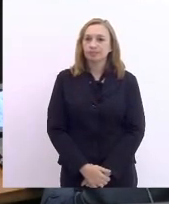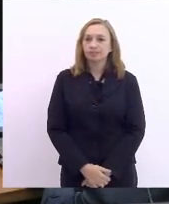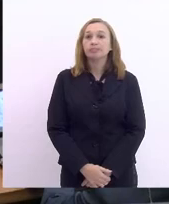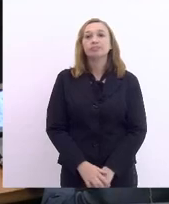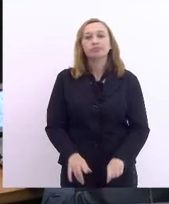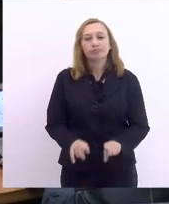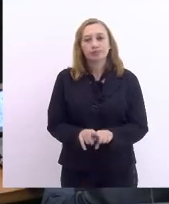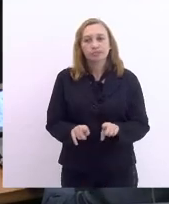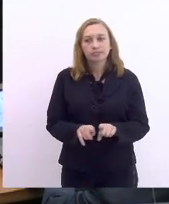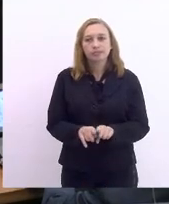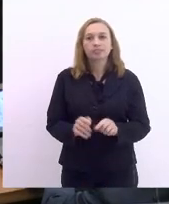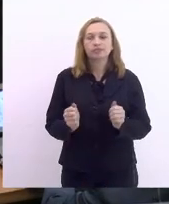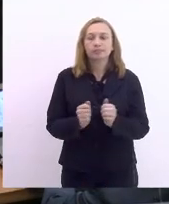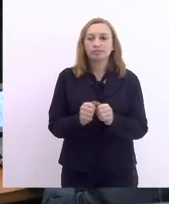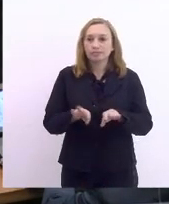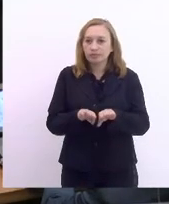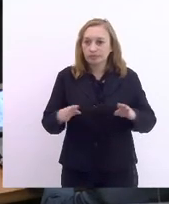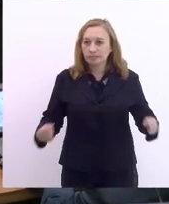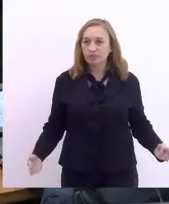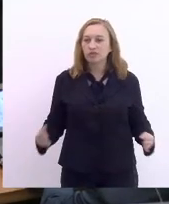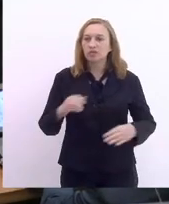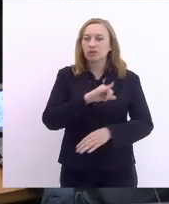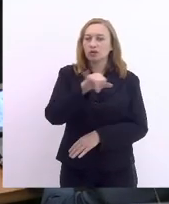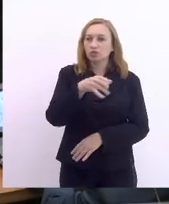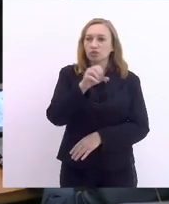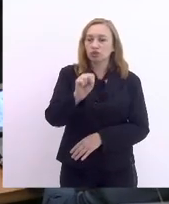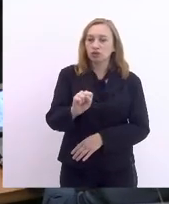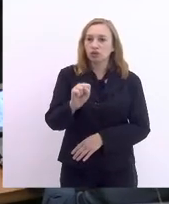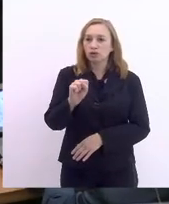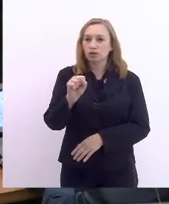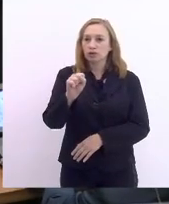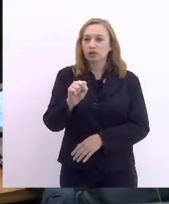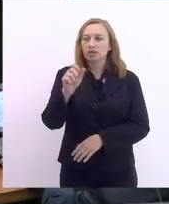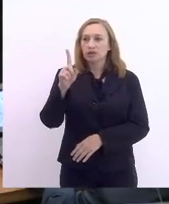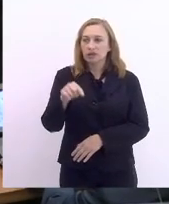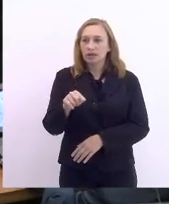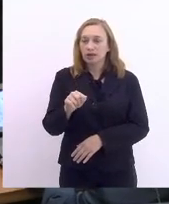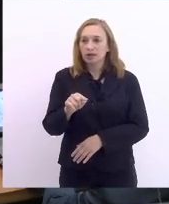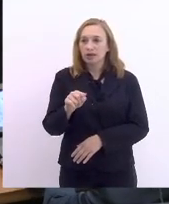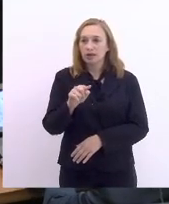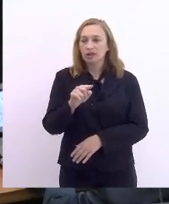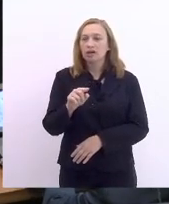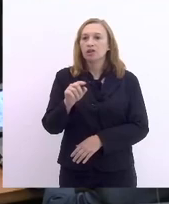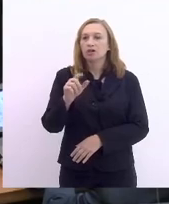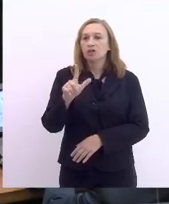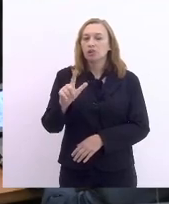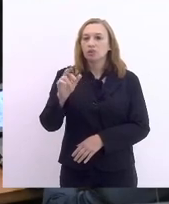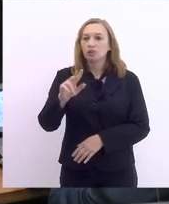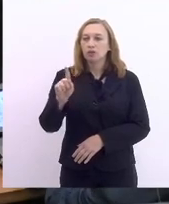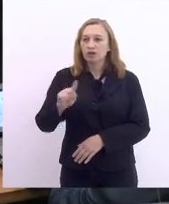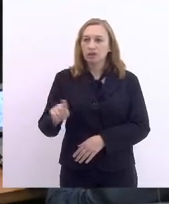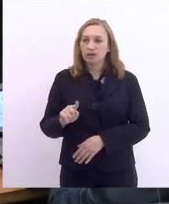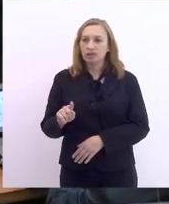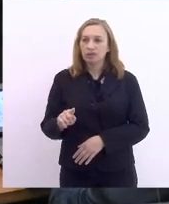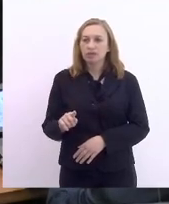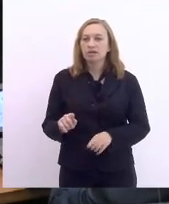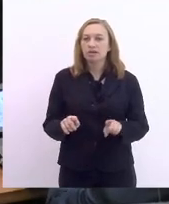e também para estar à mesa José Luiz de Almeida representante também da junta interventora a